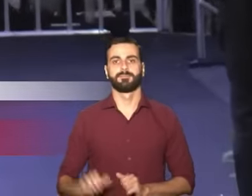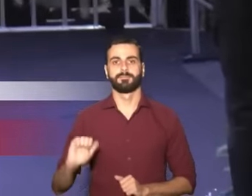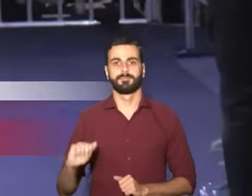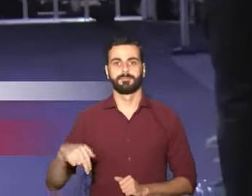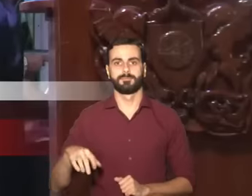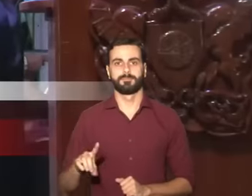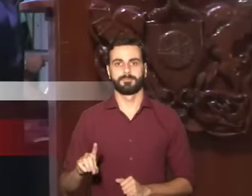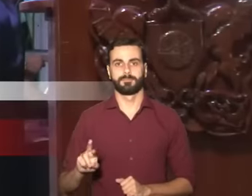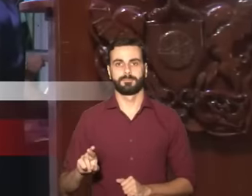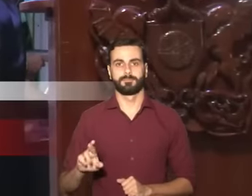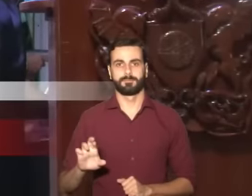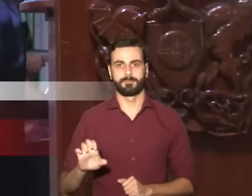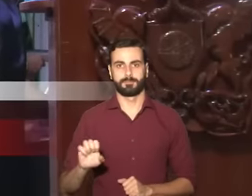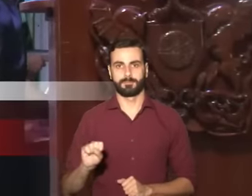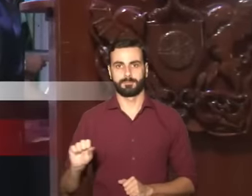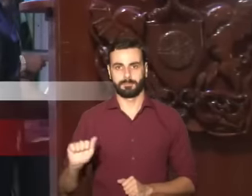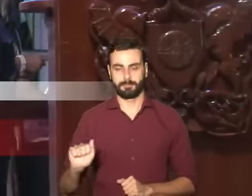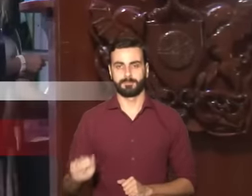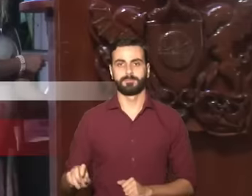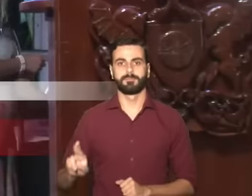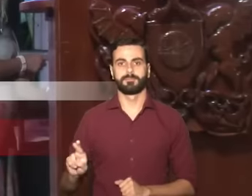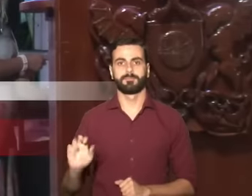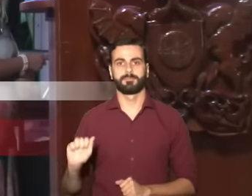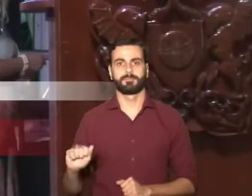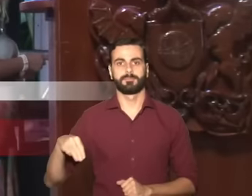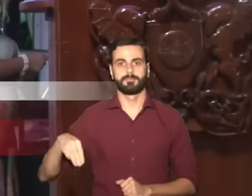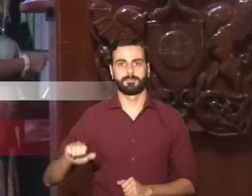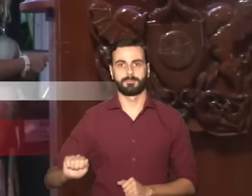Andressa de Paula Ramalho.